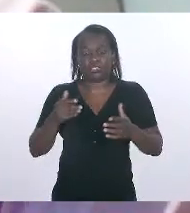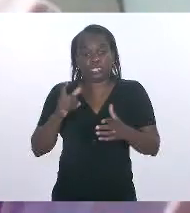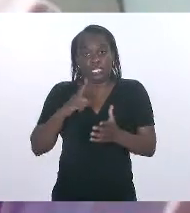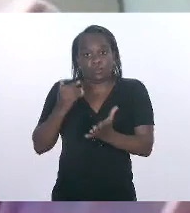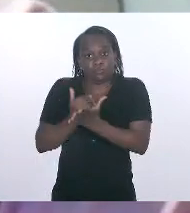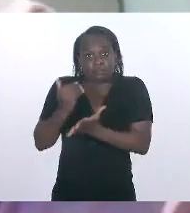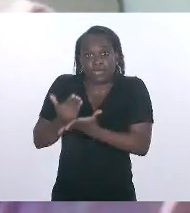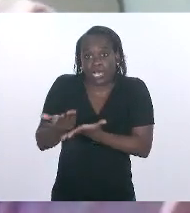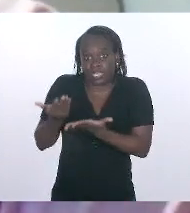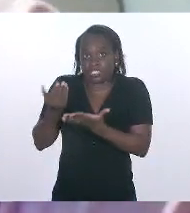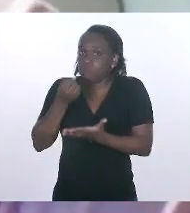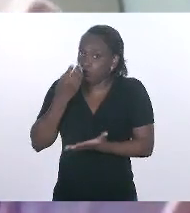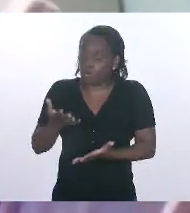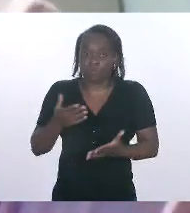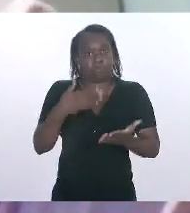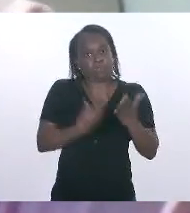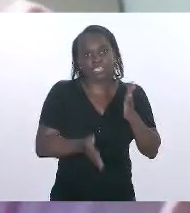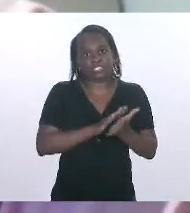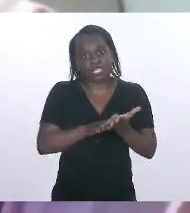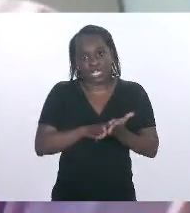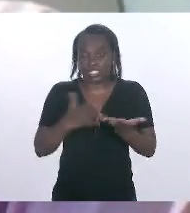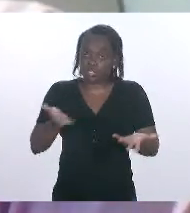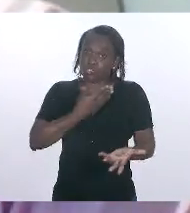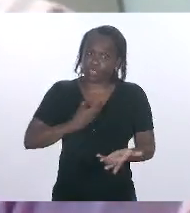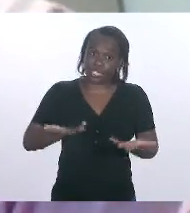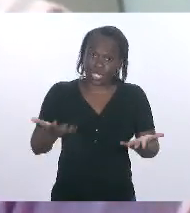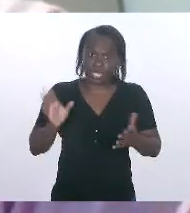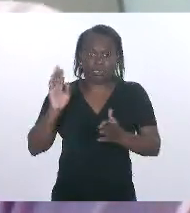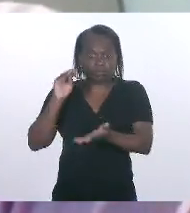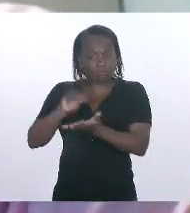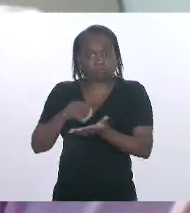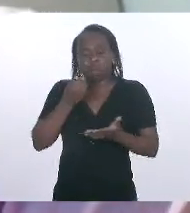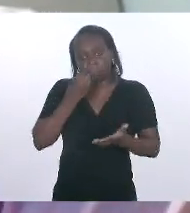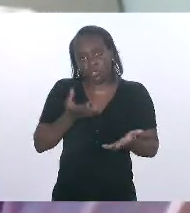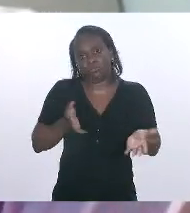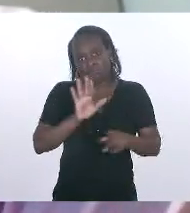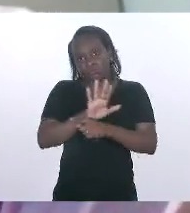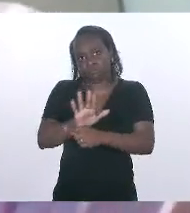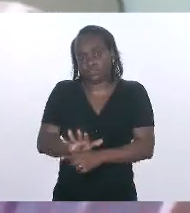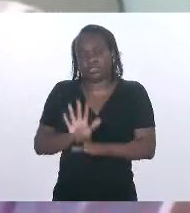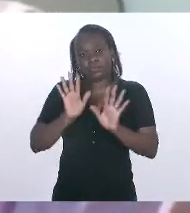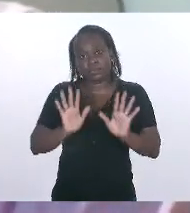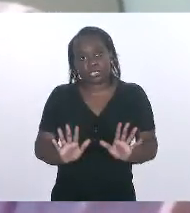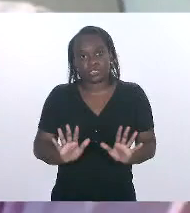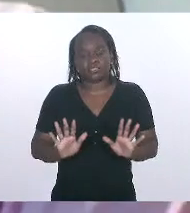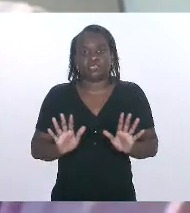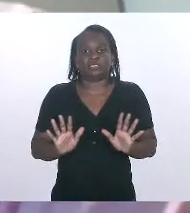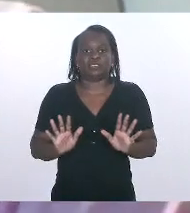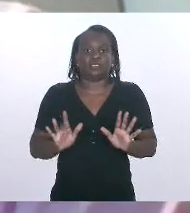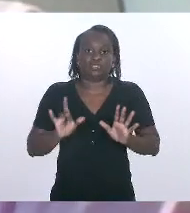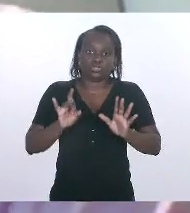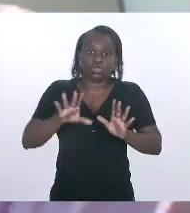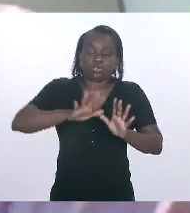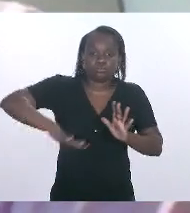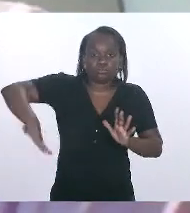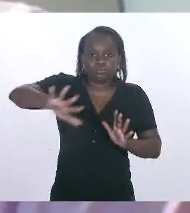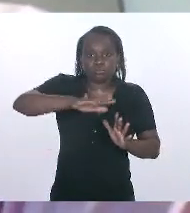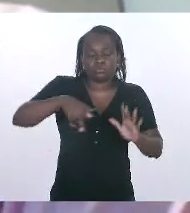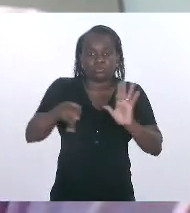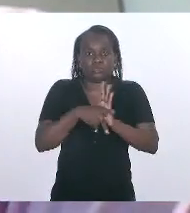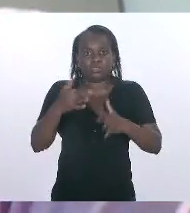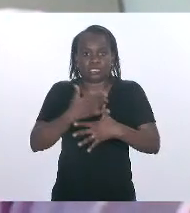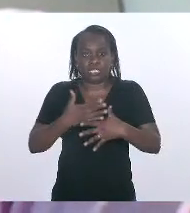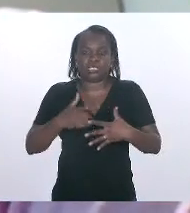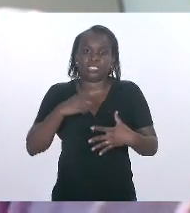prejudica. Se o poder público quiser fazer esse investimento, será bem-vindo. Mas, né, é uma região administrativa da cidade